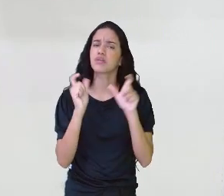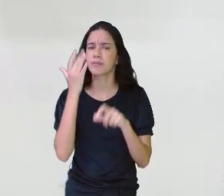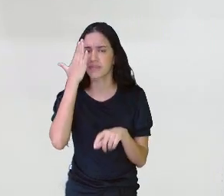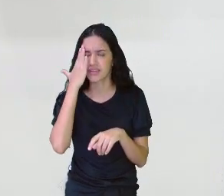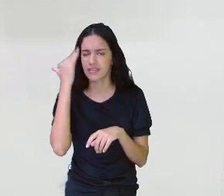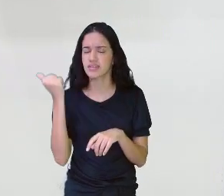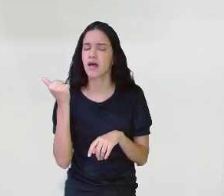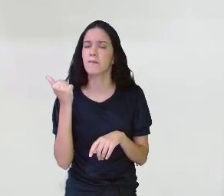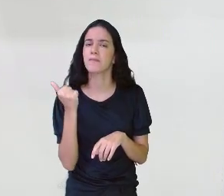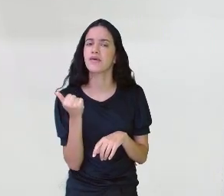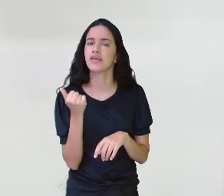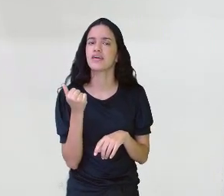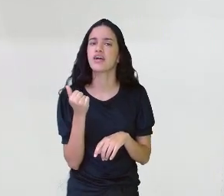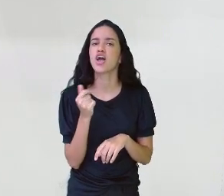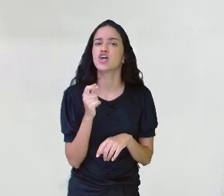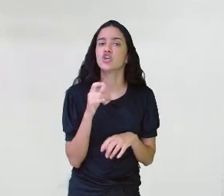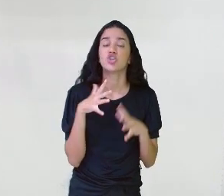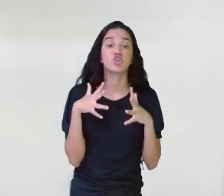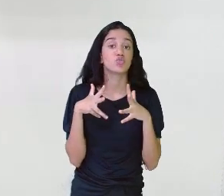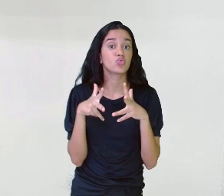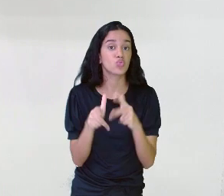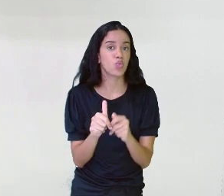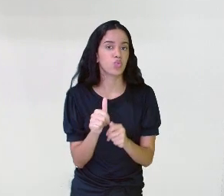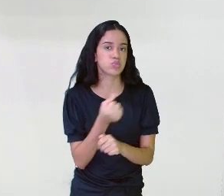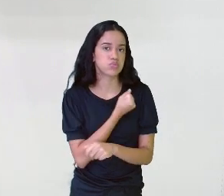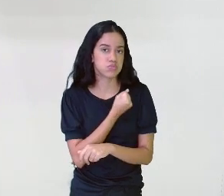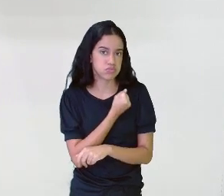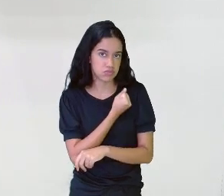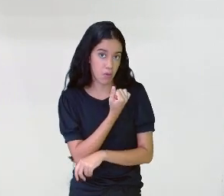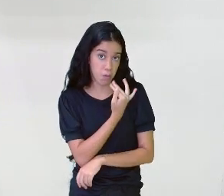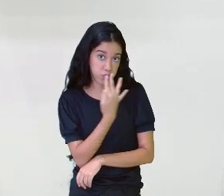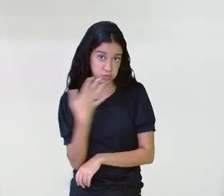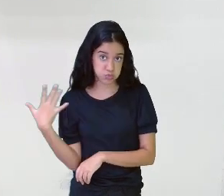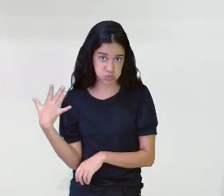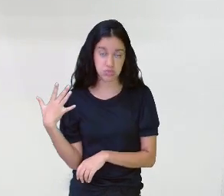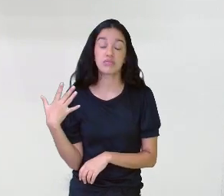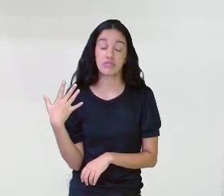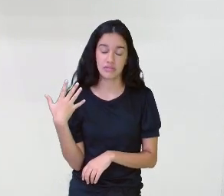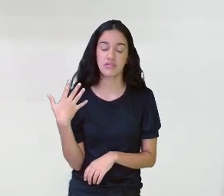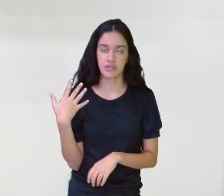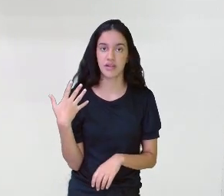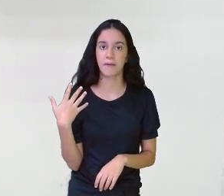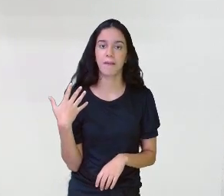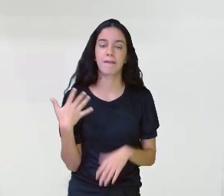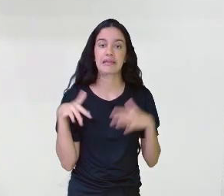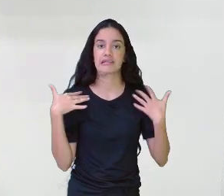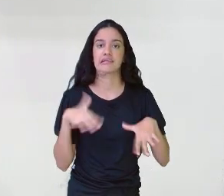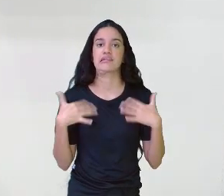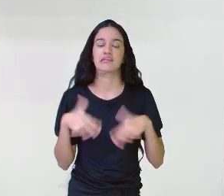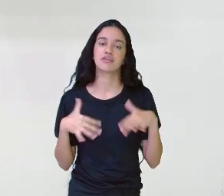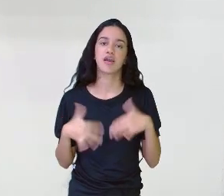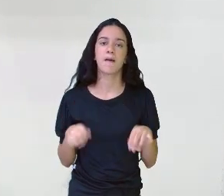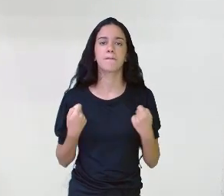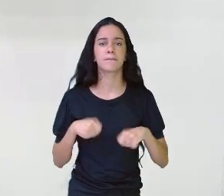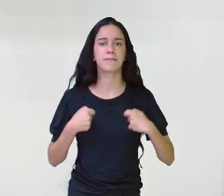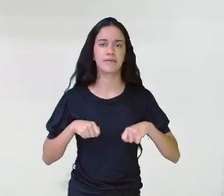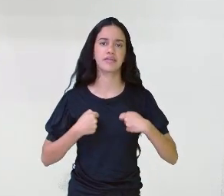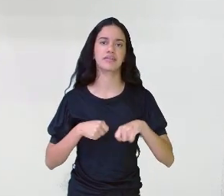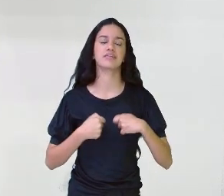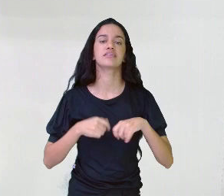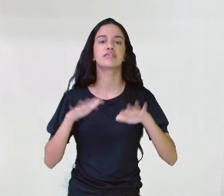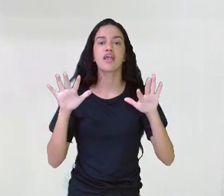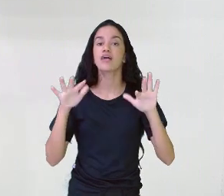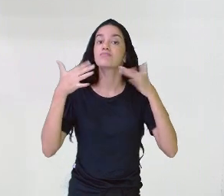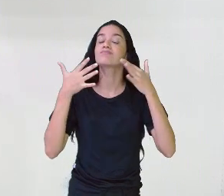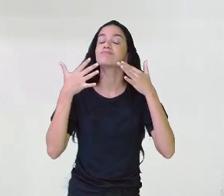saber o valor de todos esses algarismos. Grande, né, o número? Pois é, a gente precisa ficar